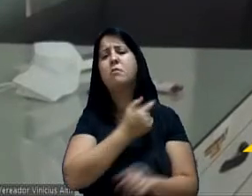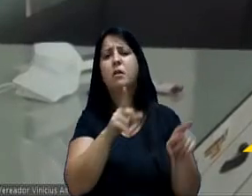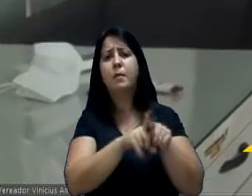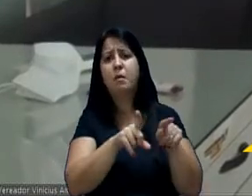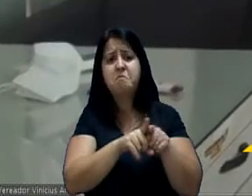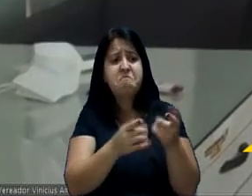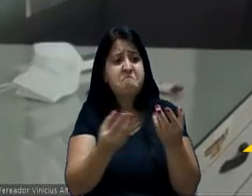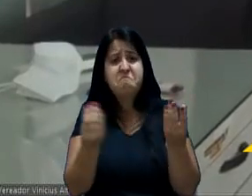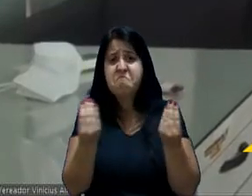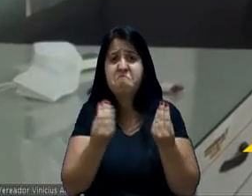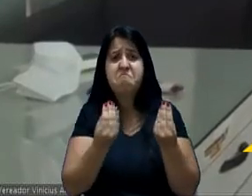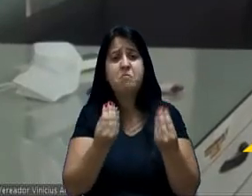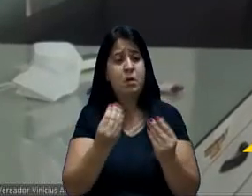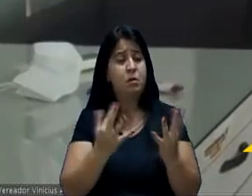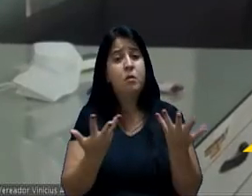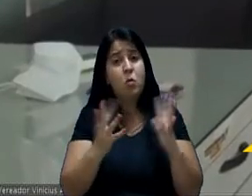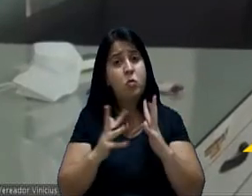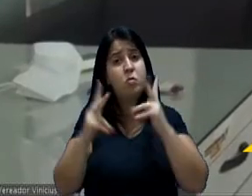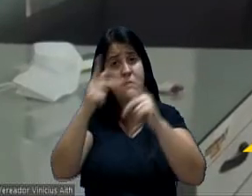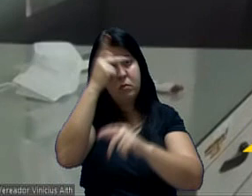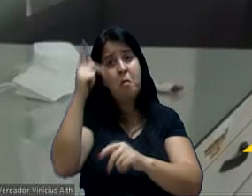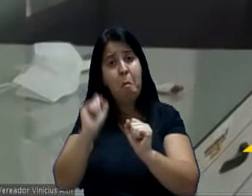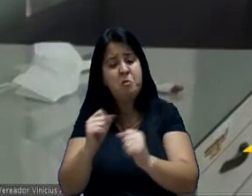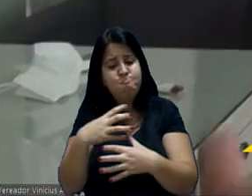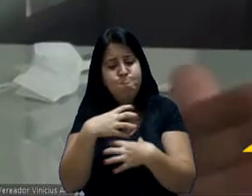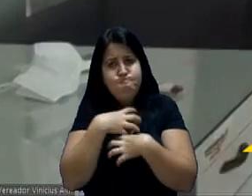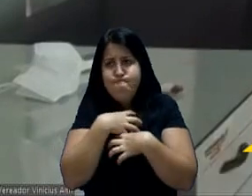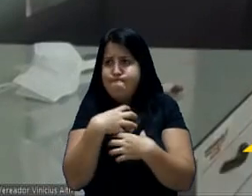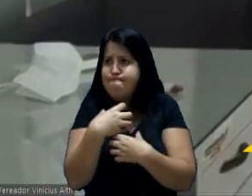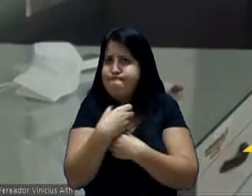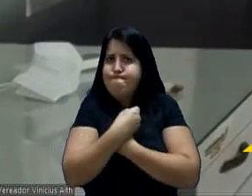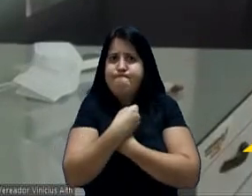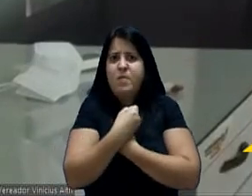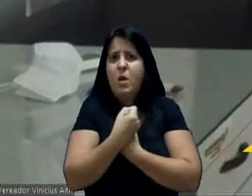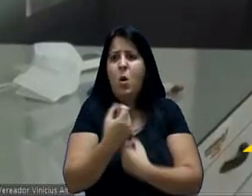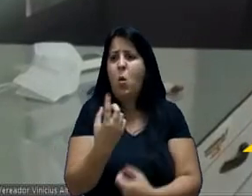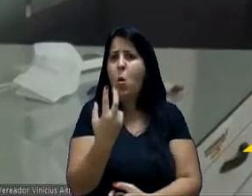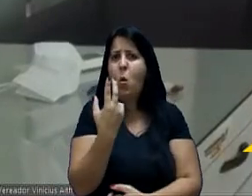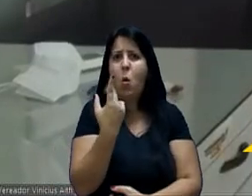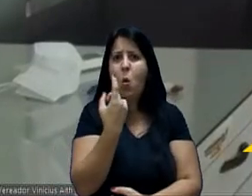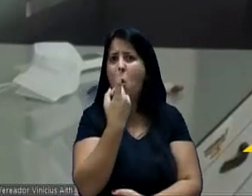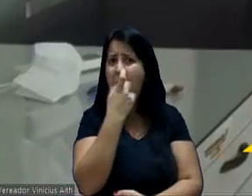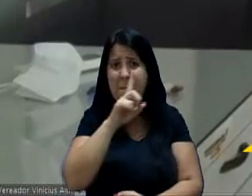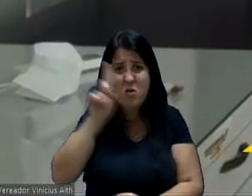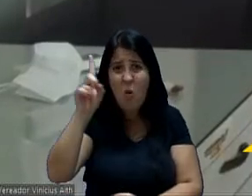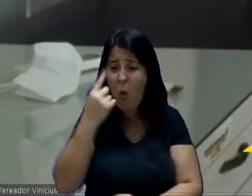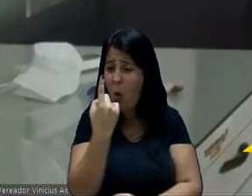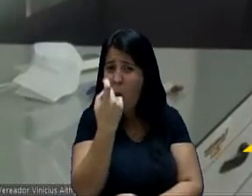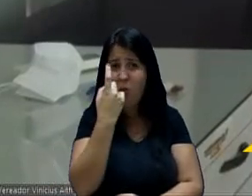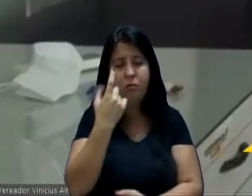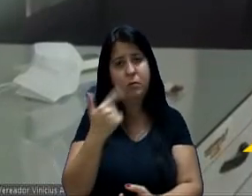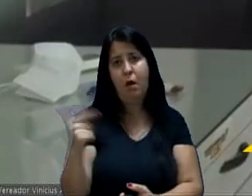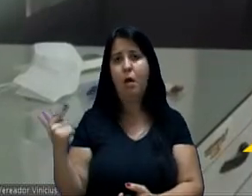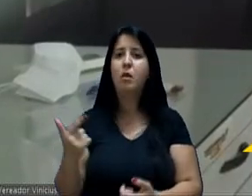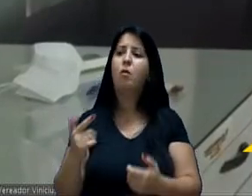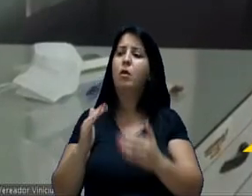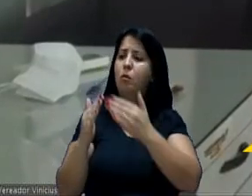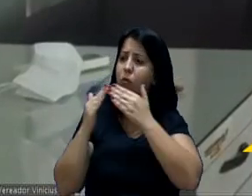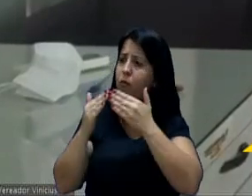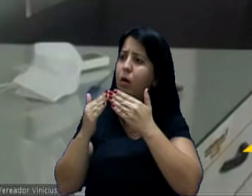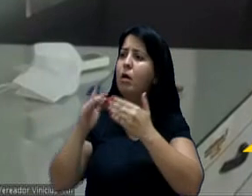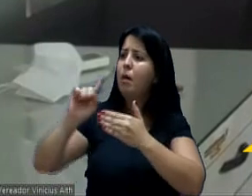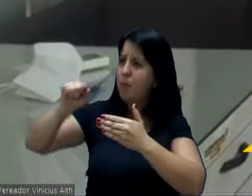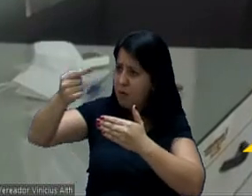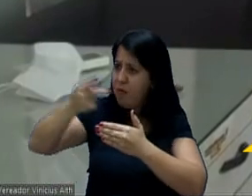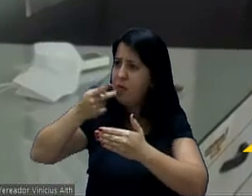conservador. Então, todos podem se sentir ofendidos dessa forma. Não existe um Deus só. Então, da próxima vez, vereador, coloque e dê nome aos bois de cada